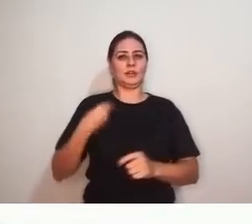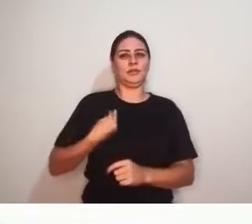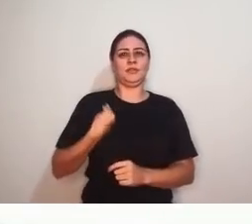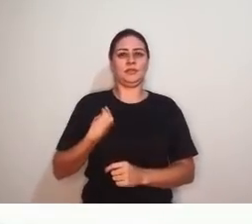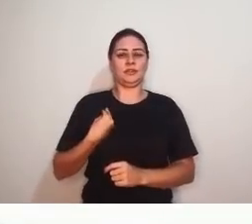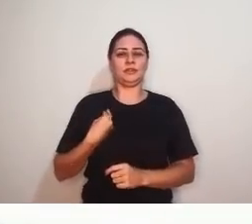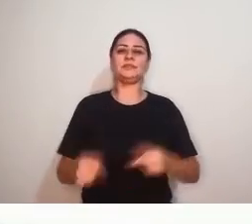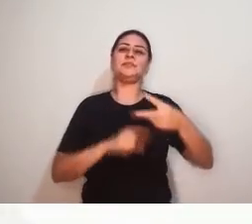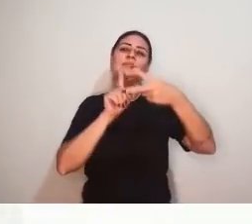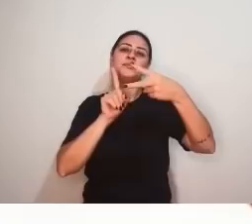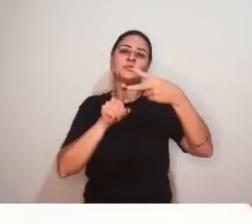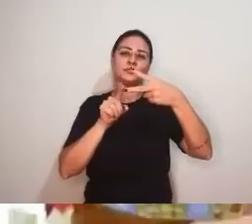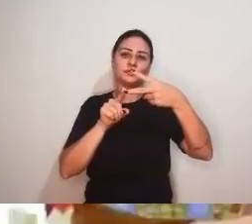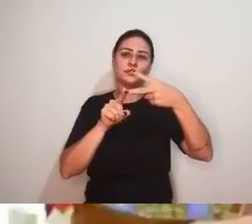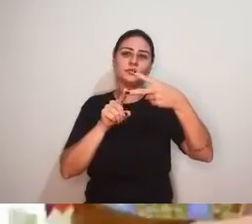local onde ele habita.